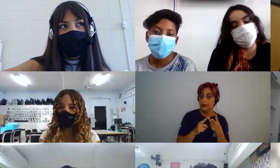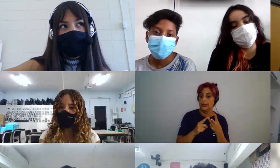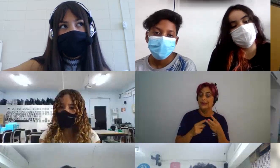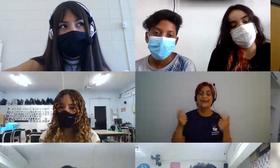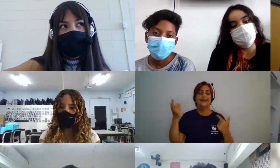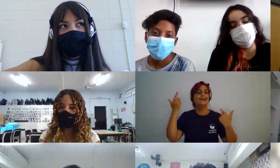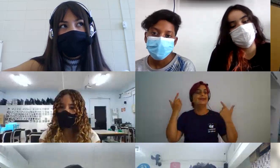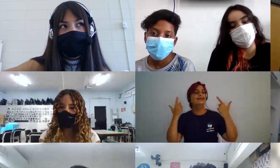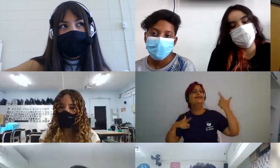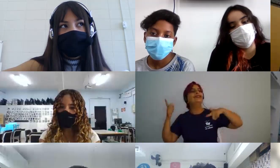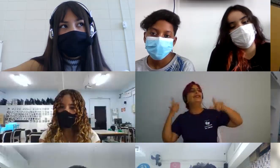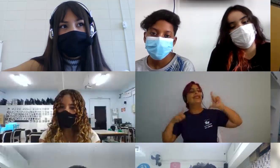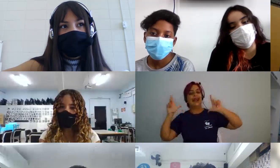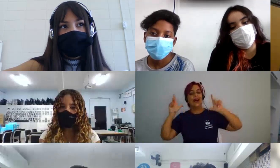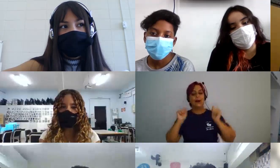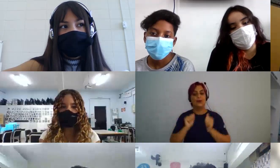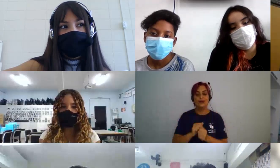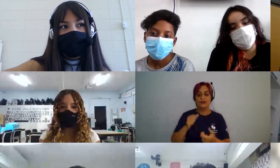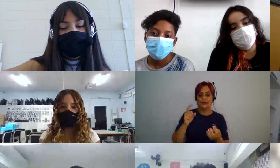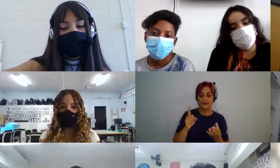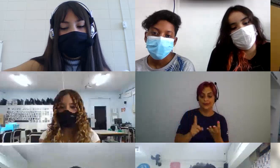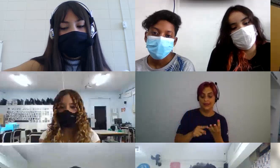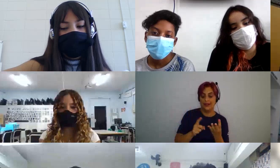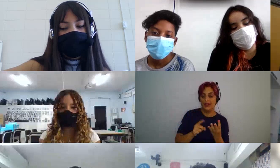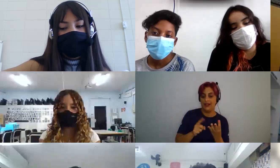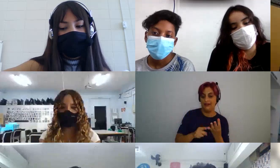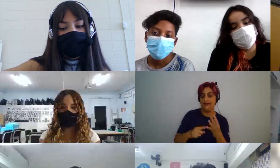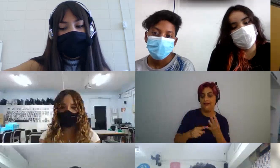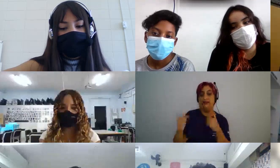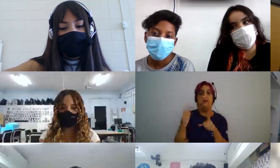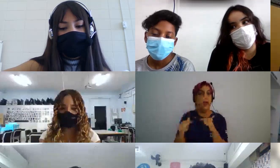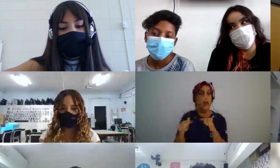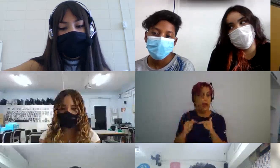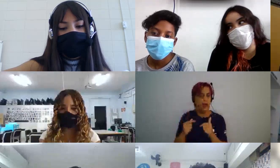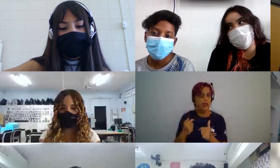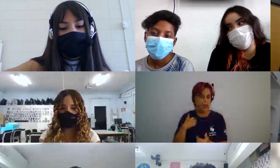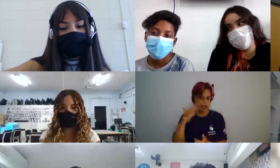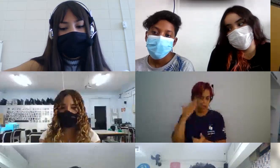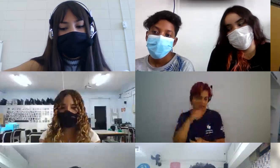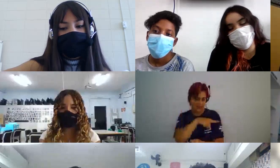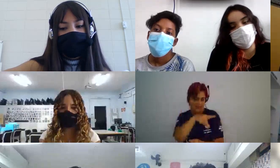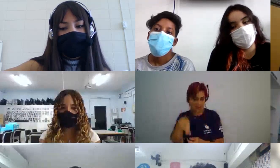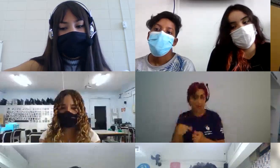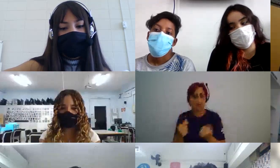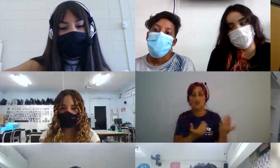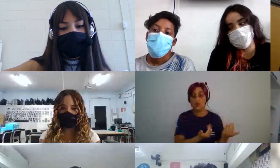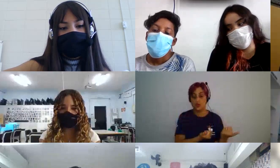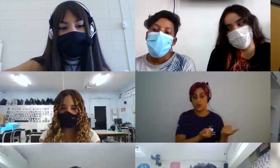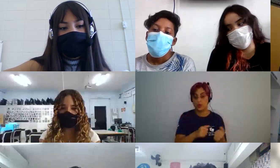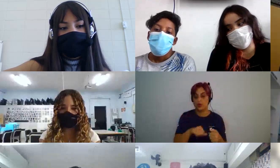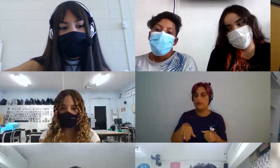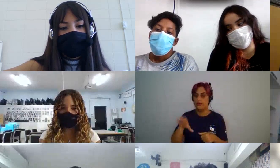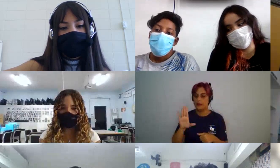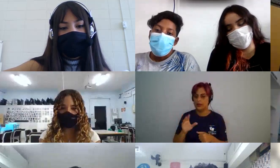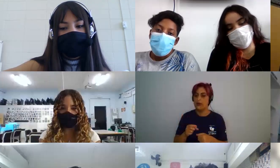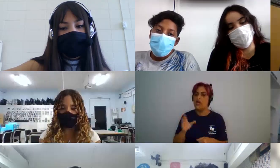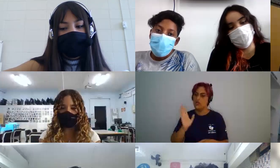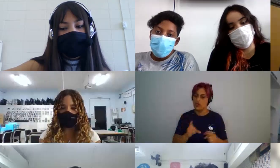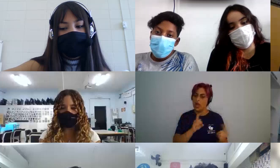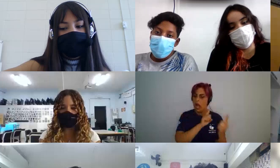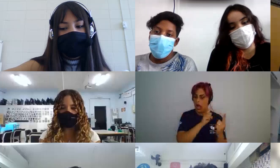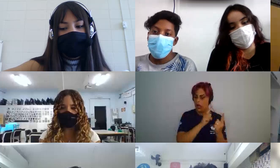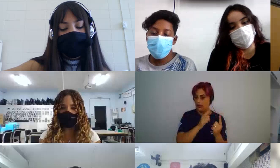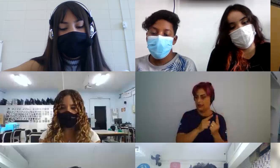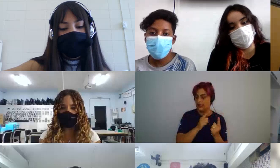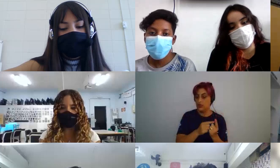diversão, gravidez diz respeito ao trabalho. Eu sei que vocês são novos ainda, mas já atendi muitas meninas e meninos que falaram